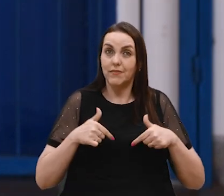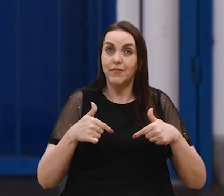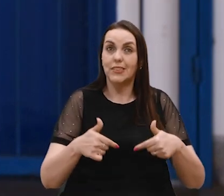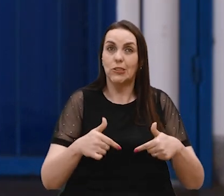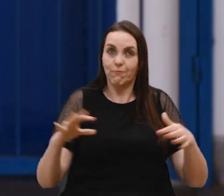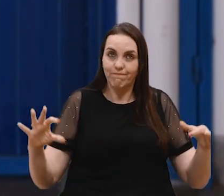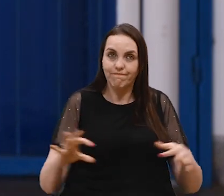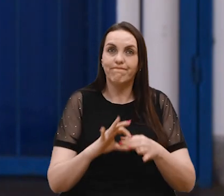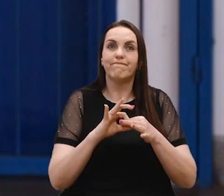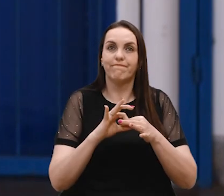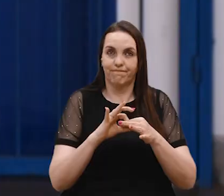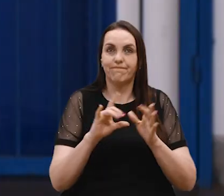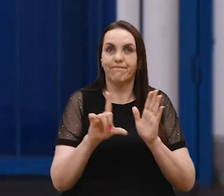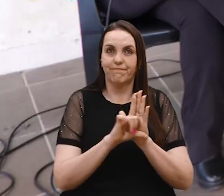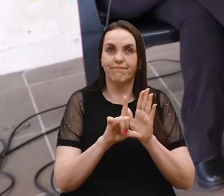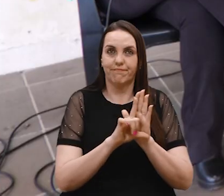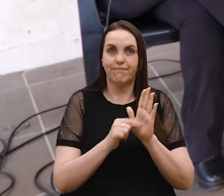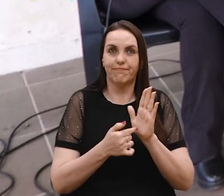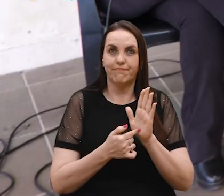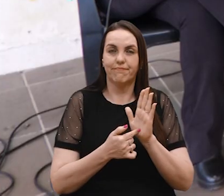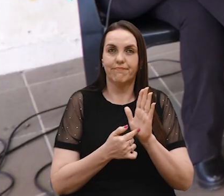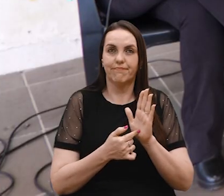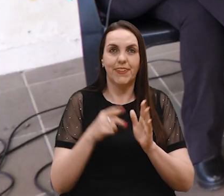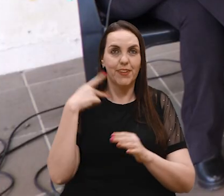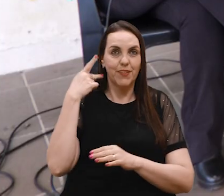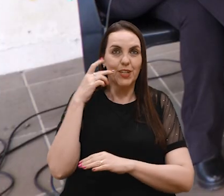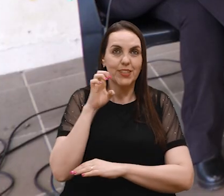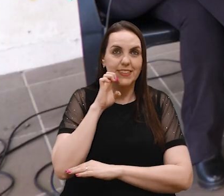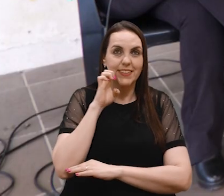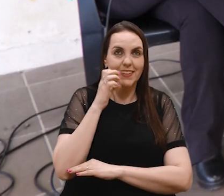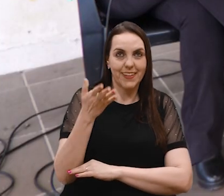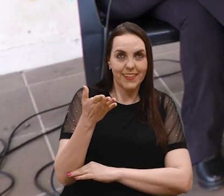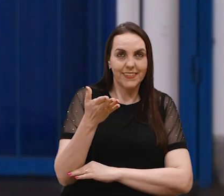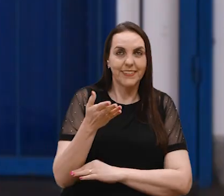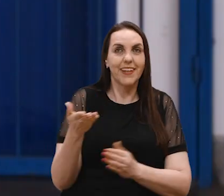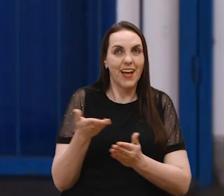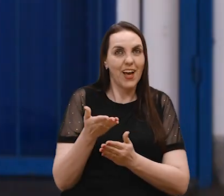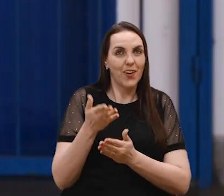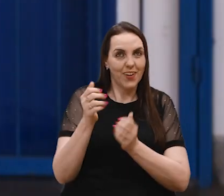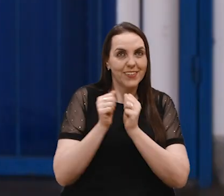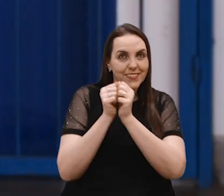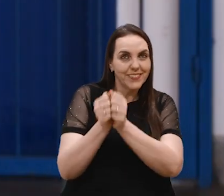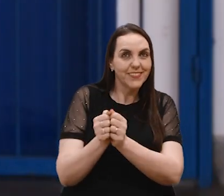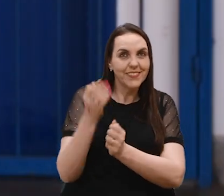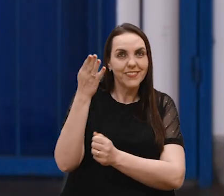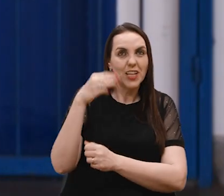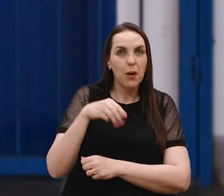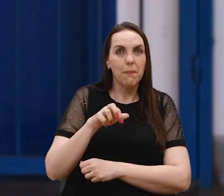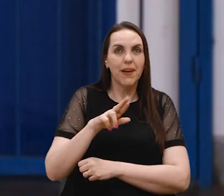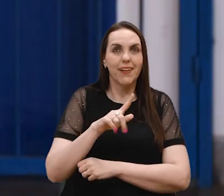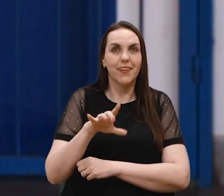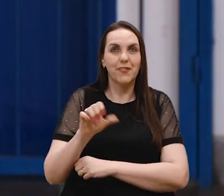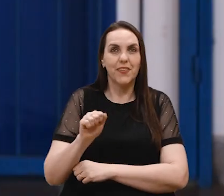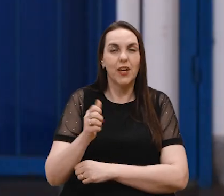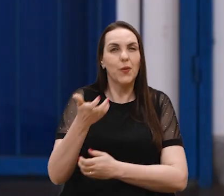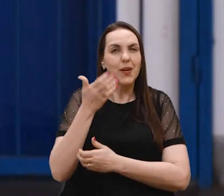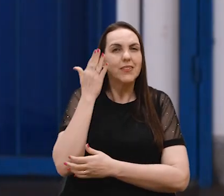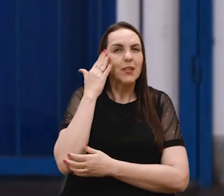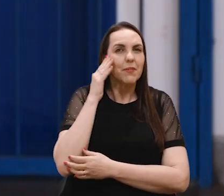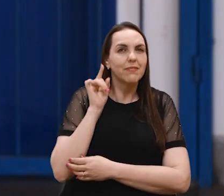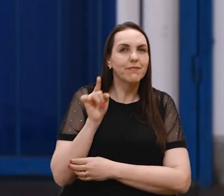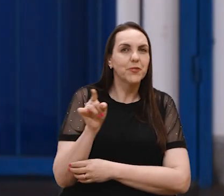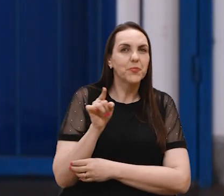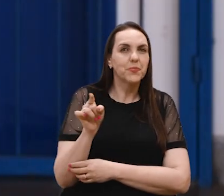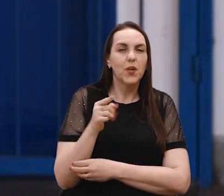estão imbricadas nessa legislação. Vereadora Estela, que agora está com a Marliva, eu quero saber